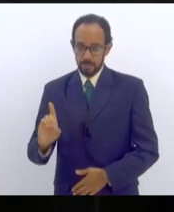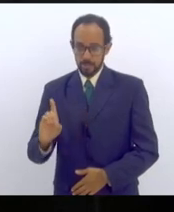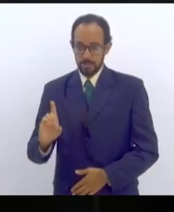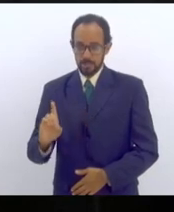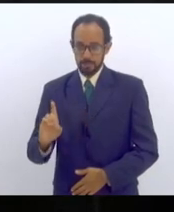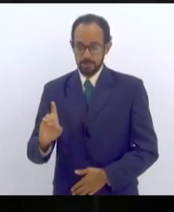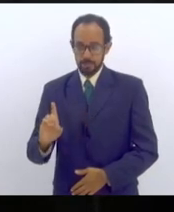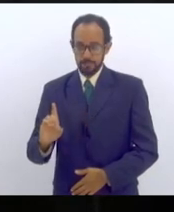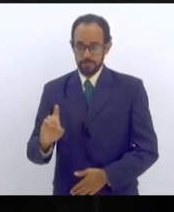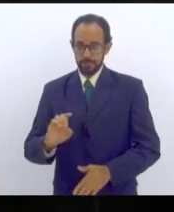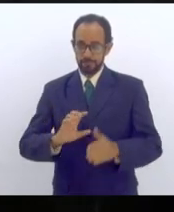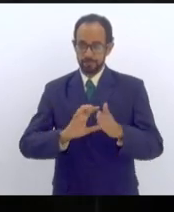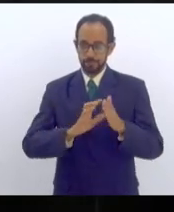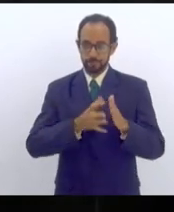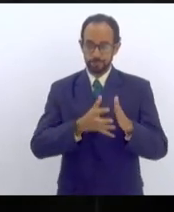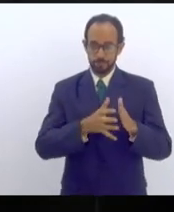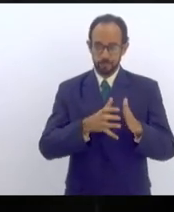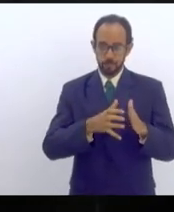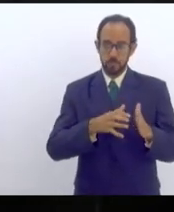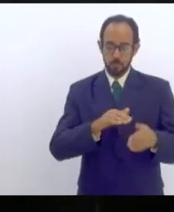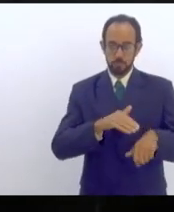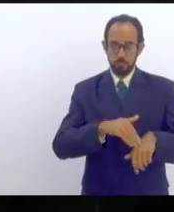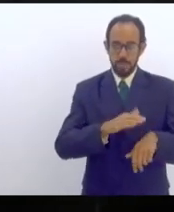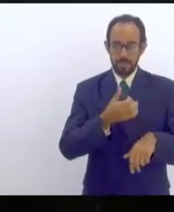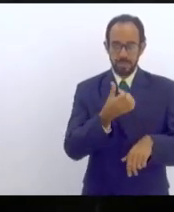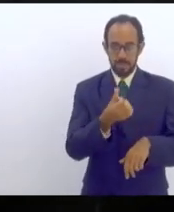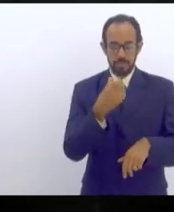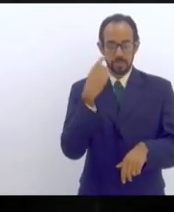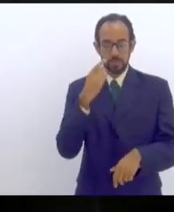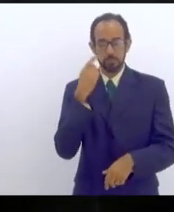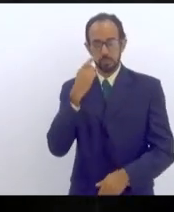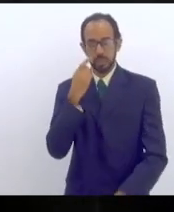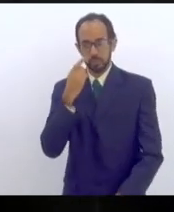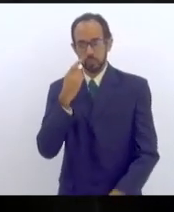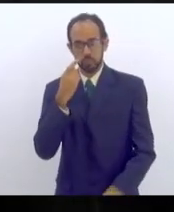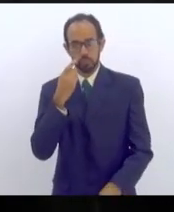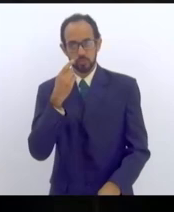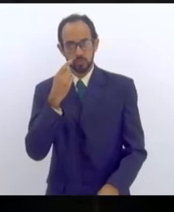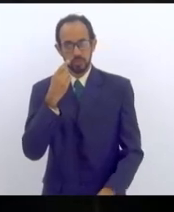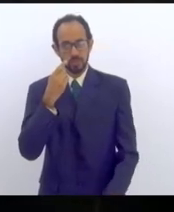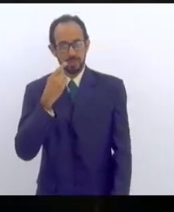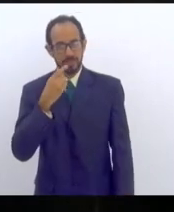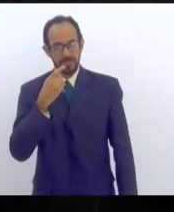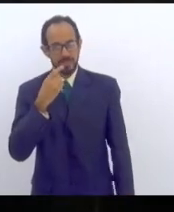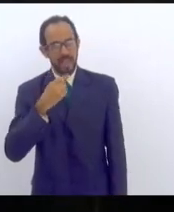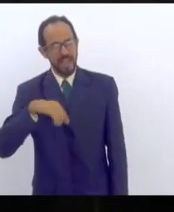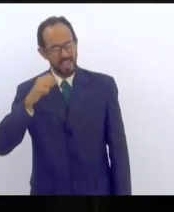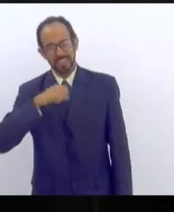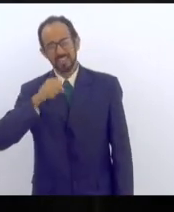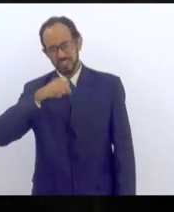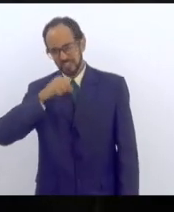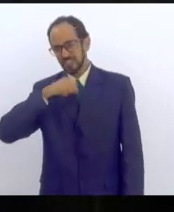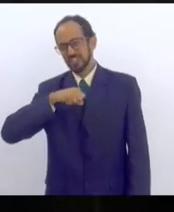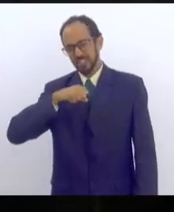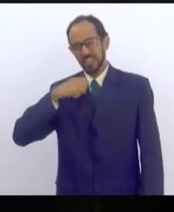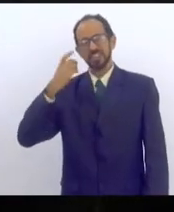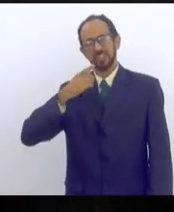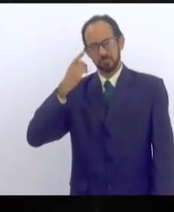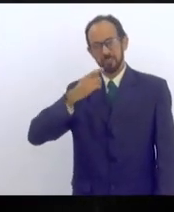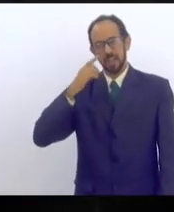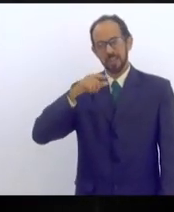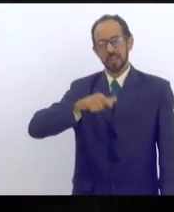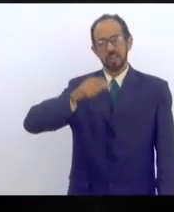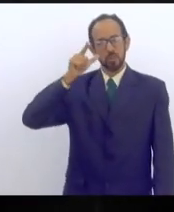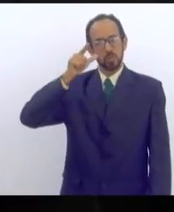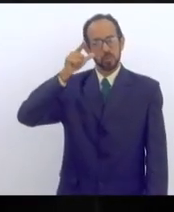bancada composta de mais 6 parlamentares. A veterana deputada Lucinha, do nosso